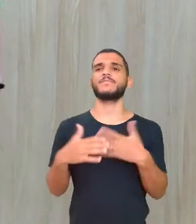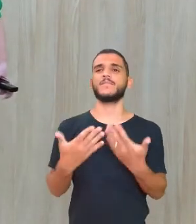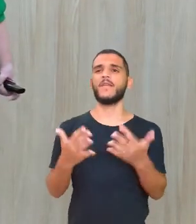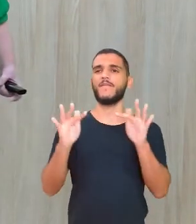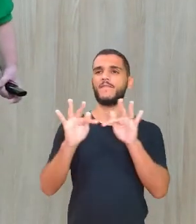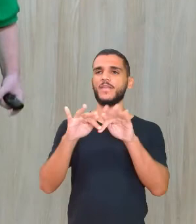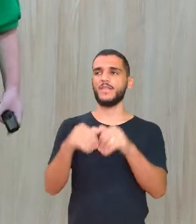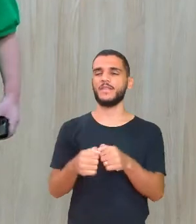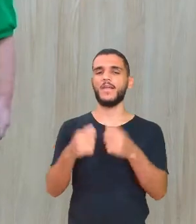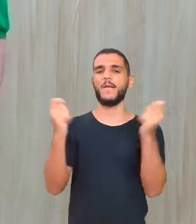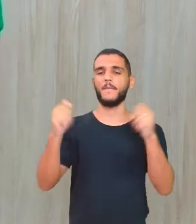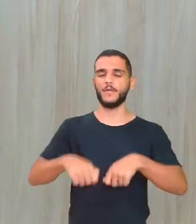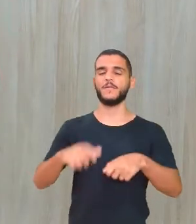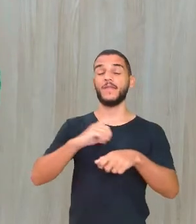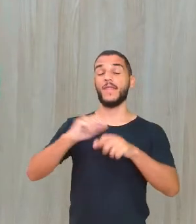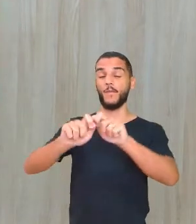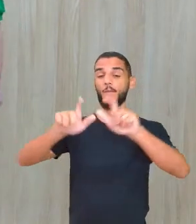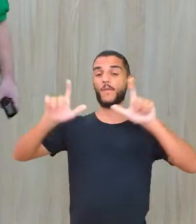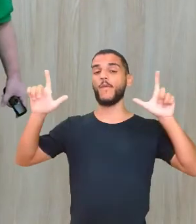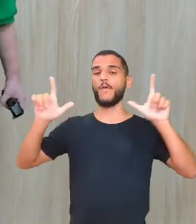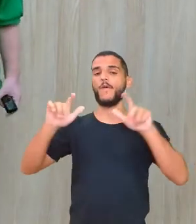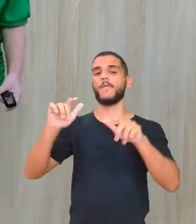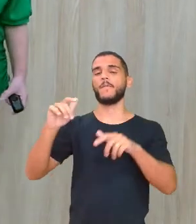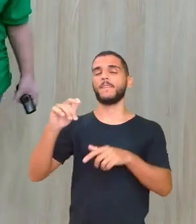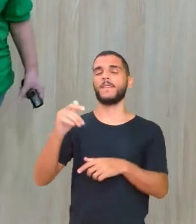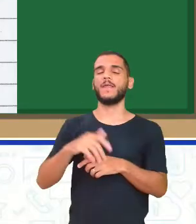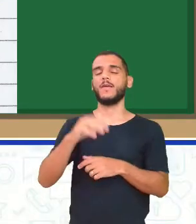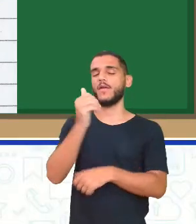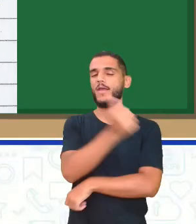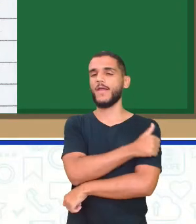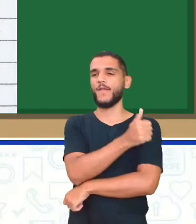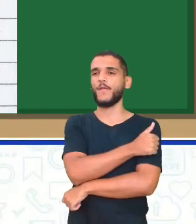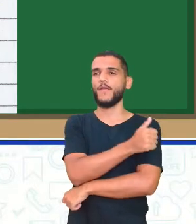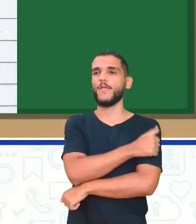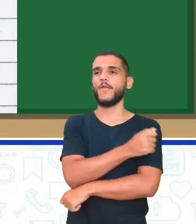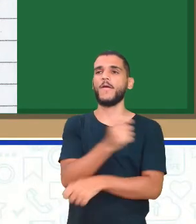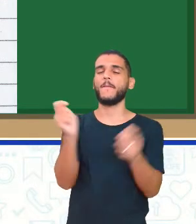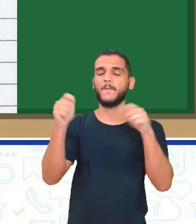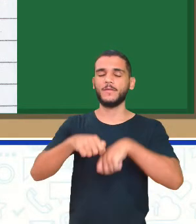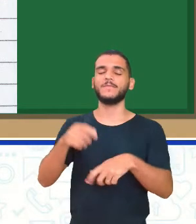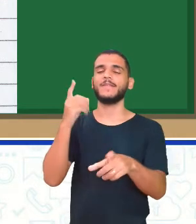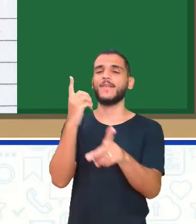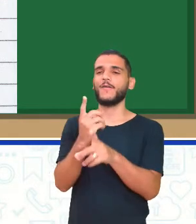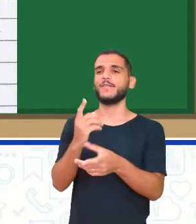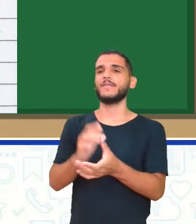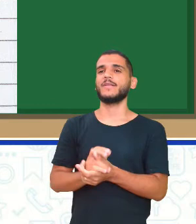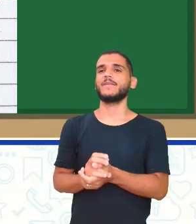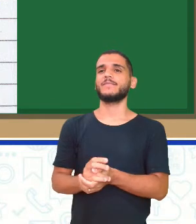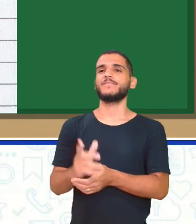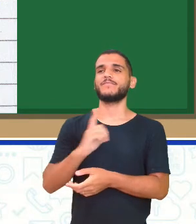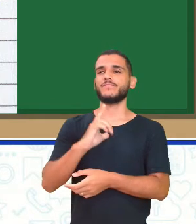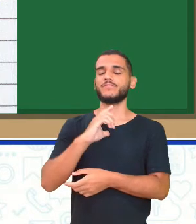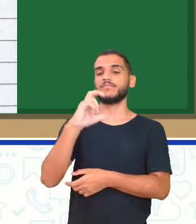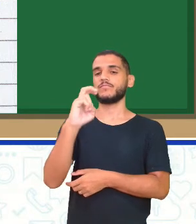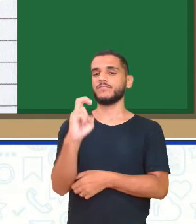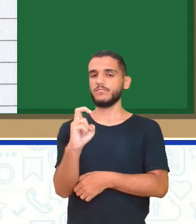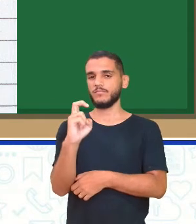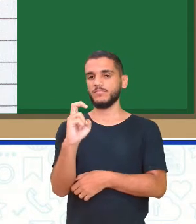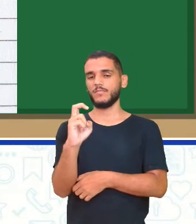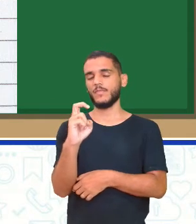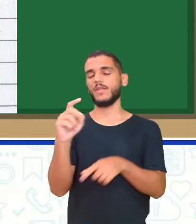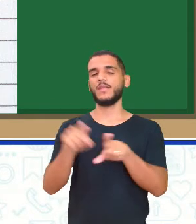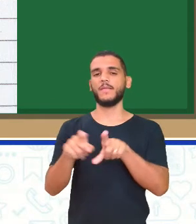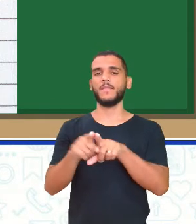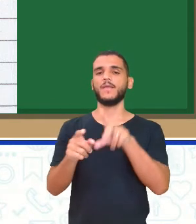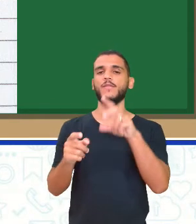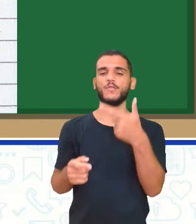Finalizando, e pode dar um zoom para os meninos tentarem encontrar aí que forma é essa. Eu estou no 5 e no